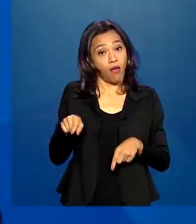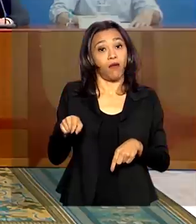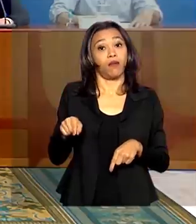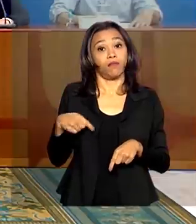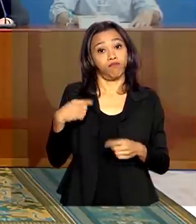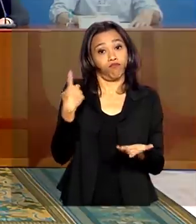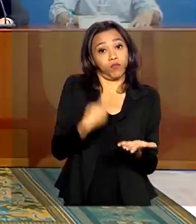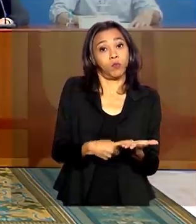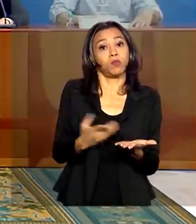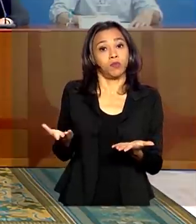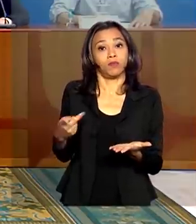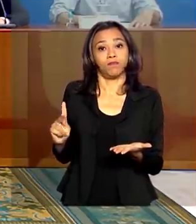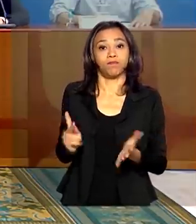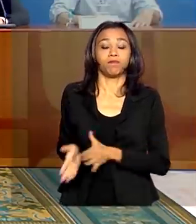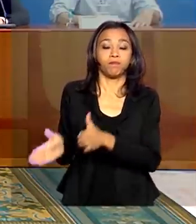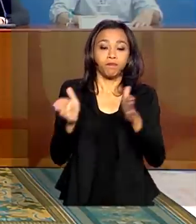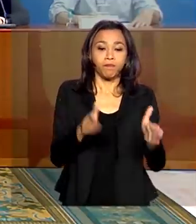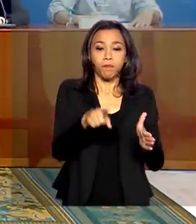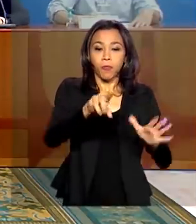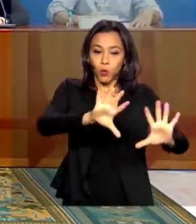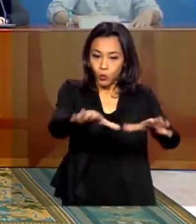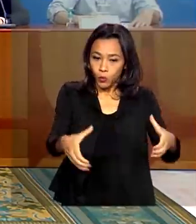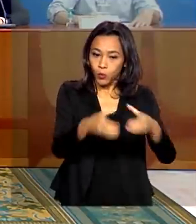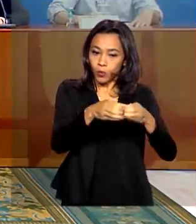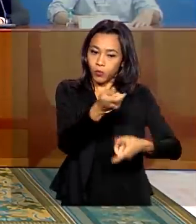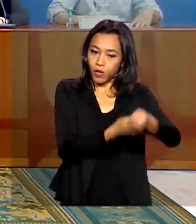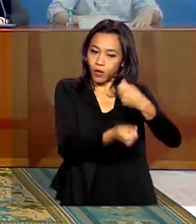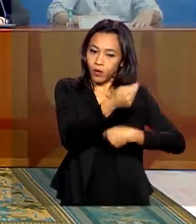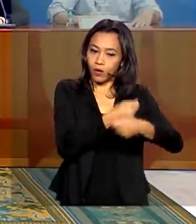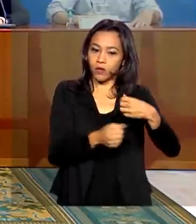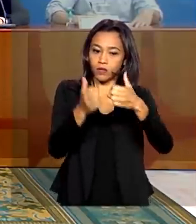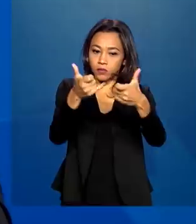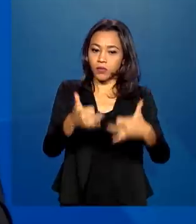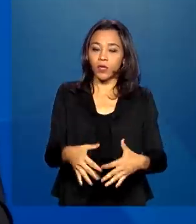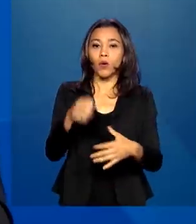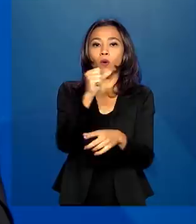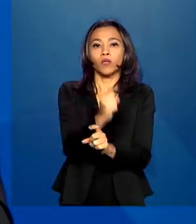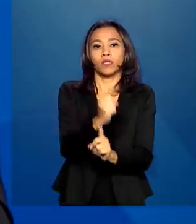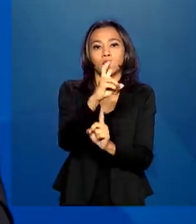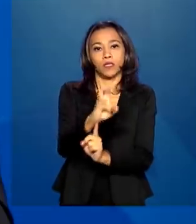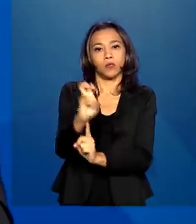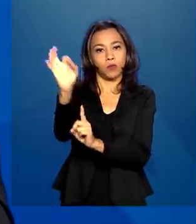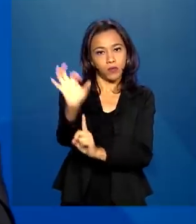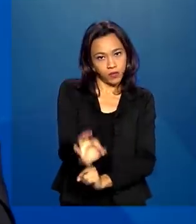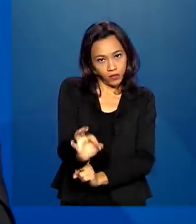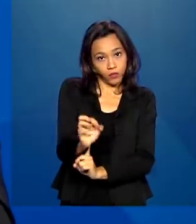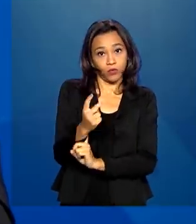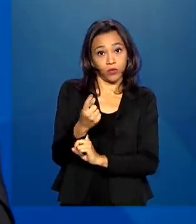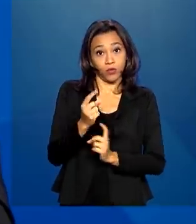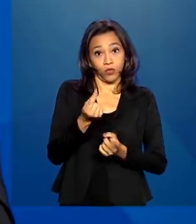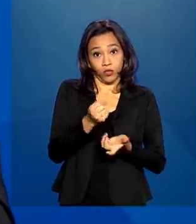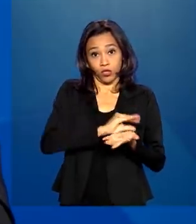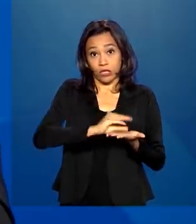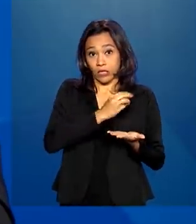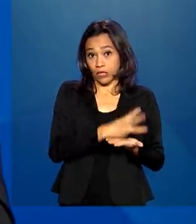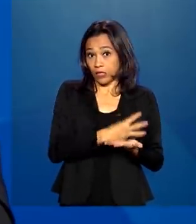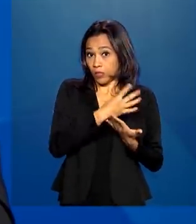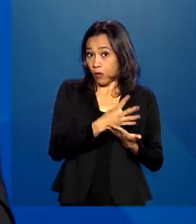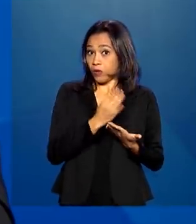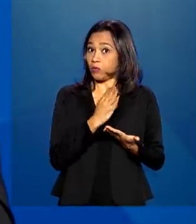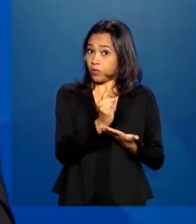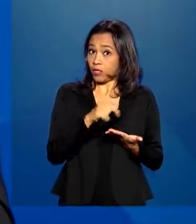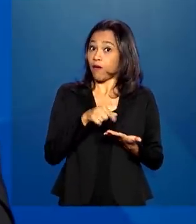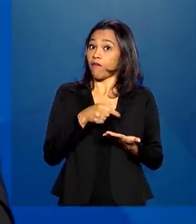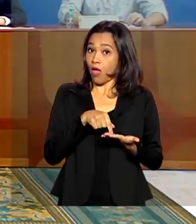tomando. Segundo a equipe econômica, 85% dos recursos, 34 bilhões de reais, vão sair